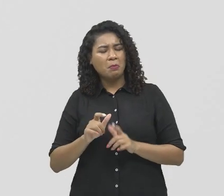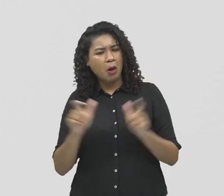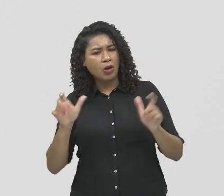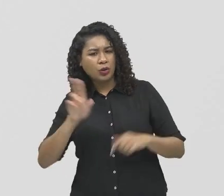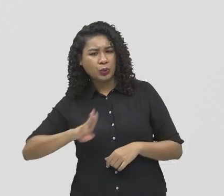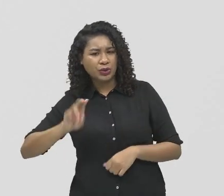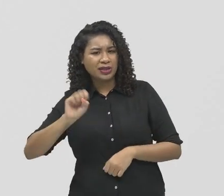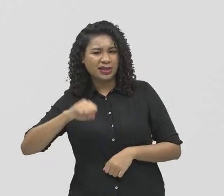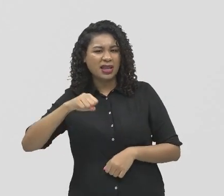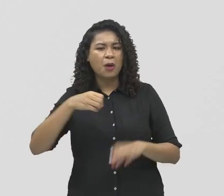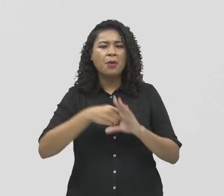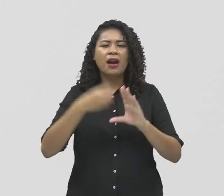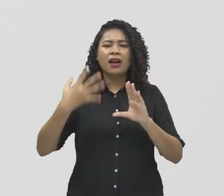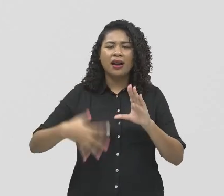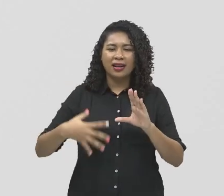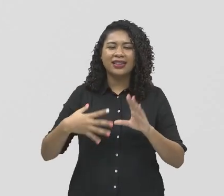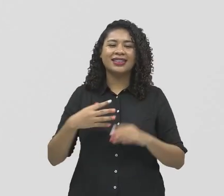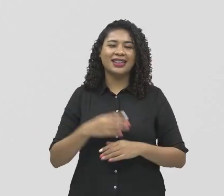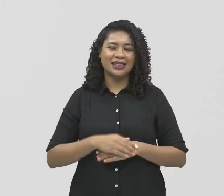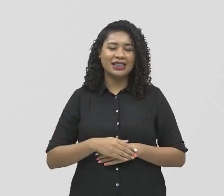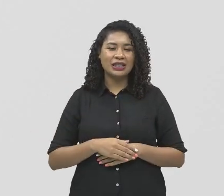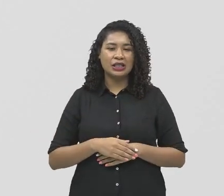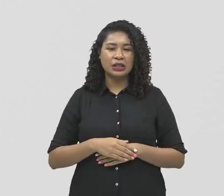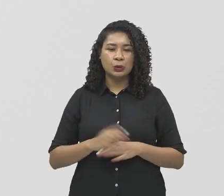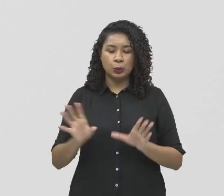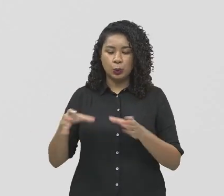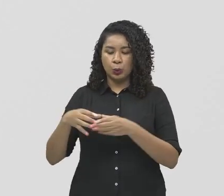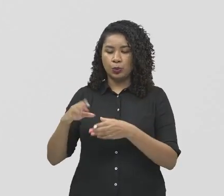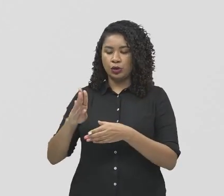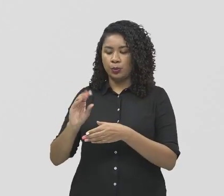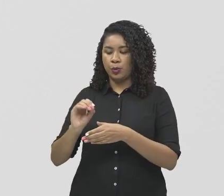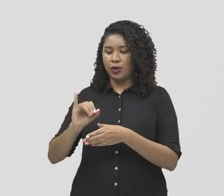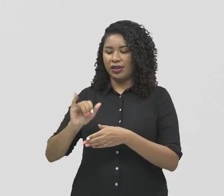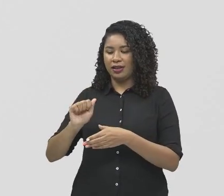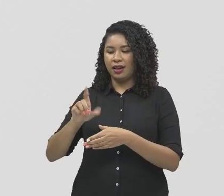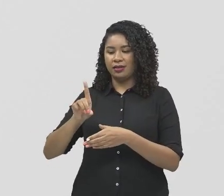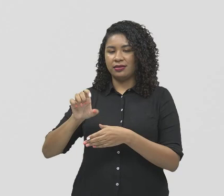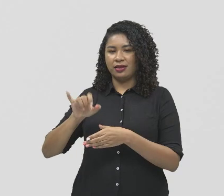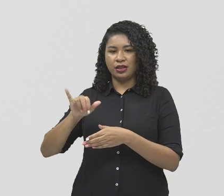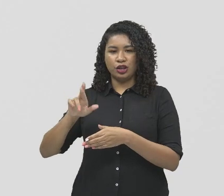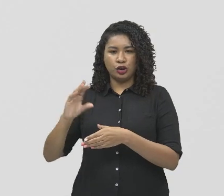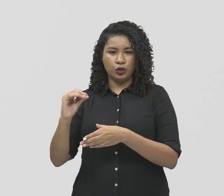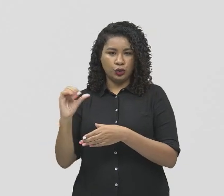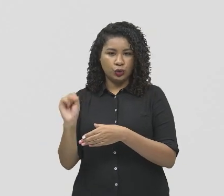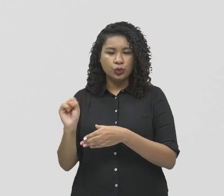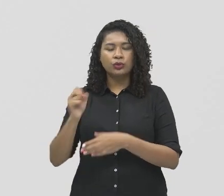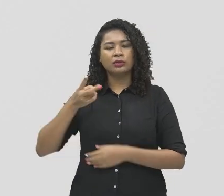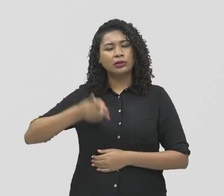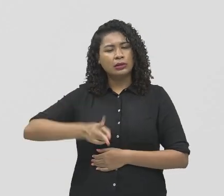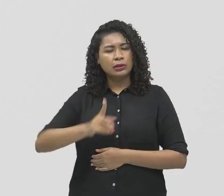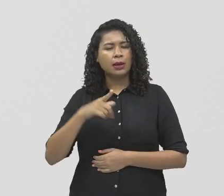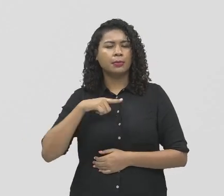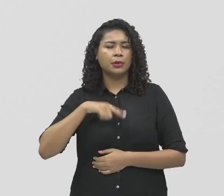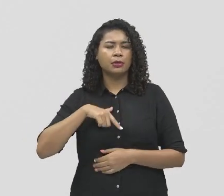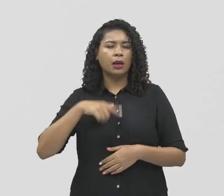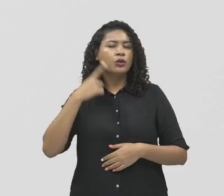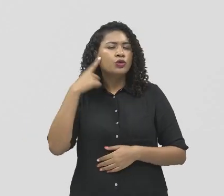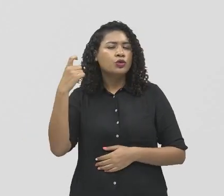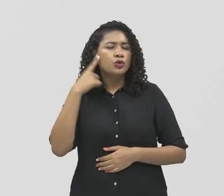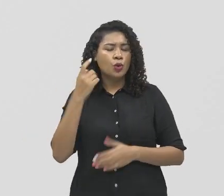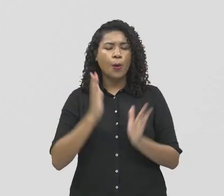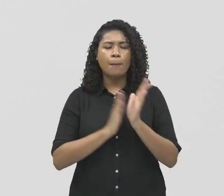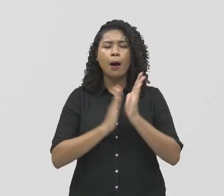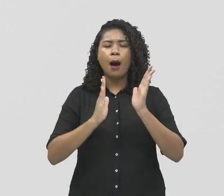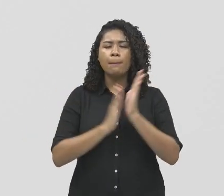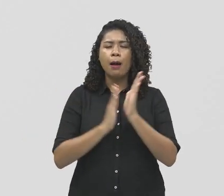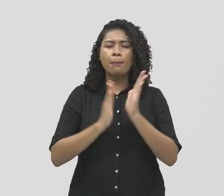uma característica dos boiadeiros, né? E os homens, eles dão muito, fazem muita batida de pé e palmas também.